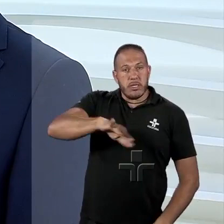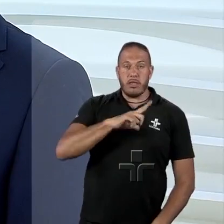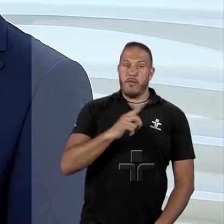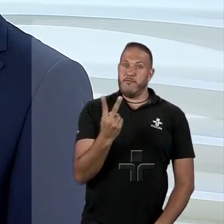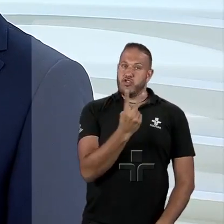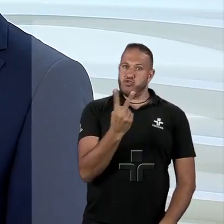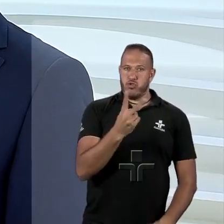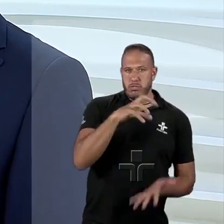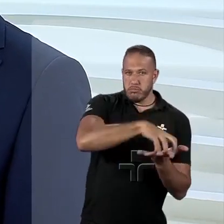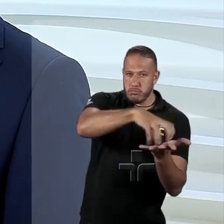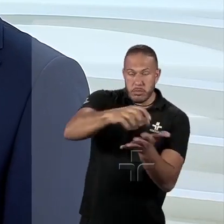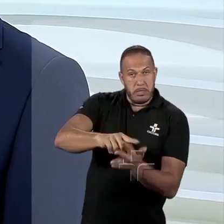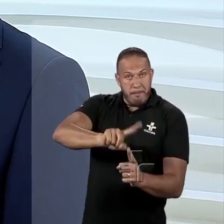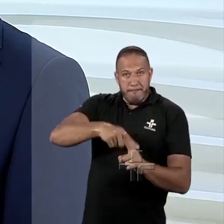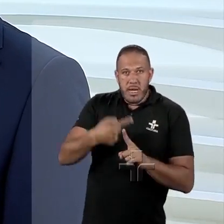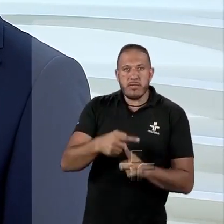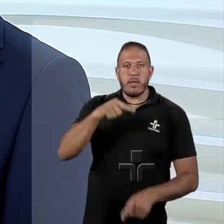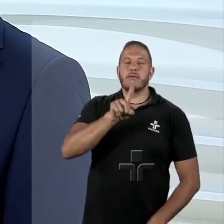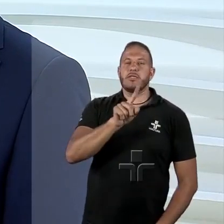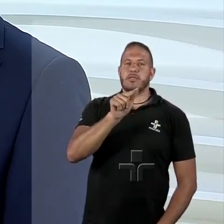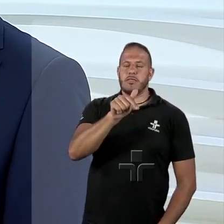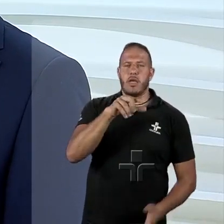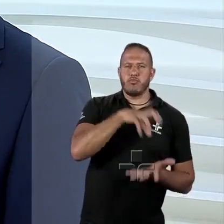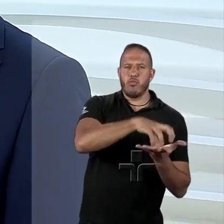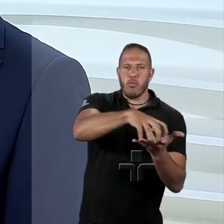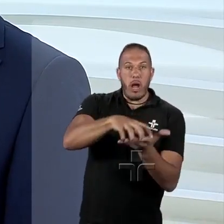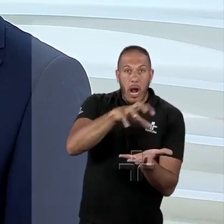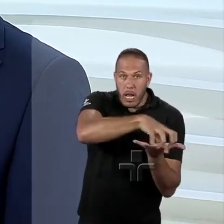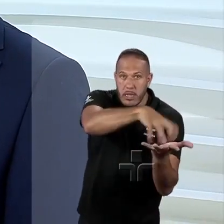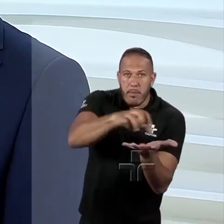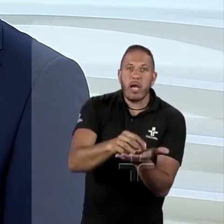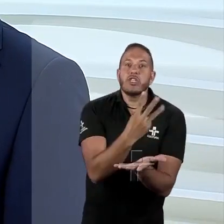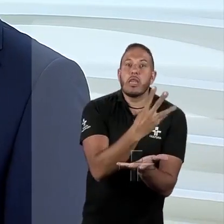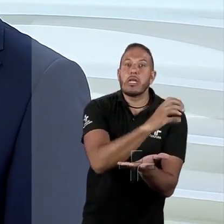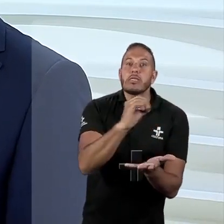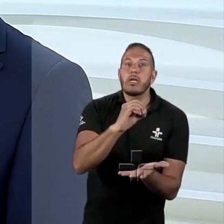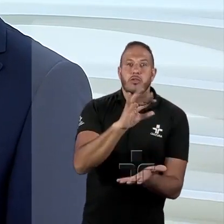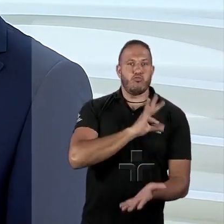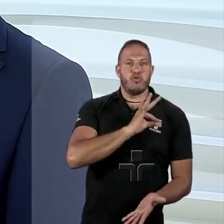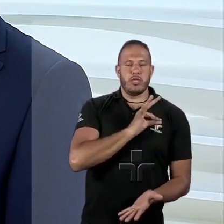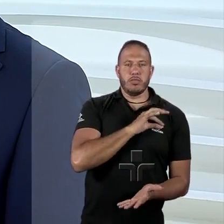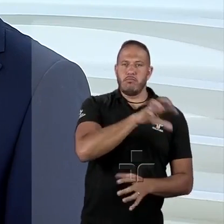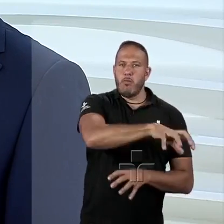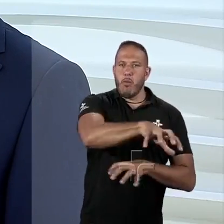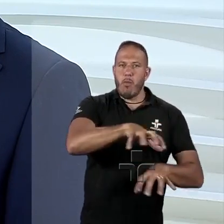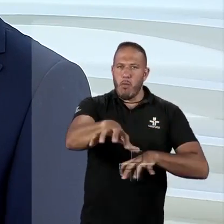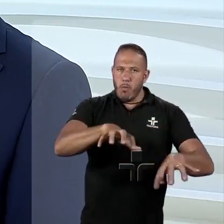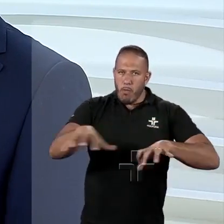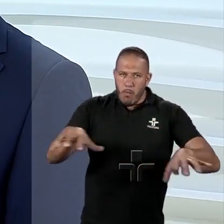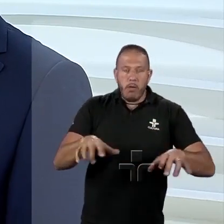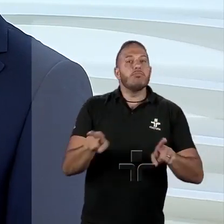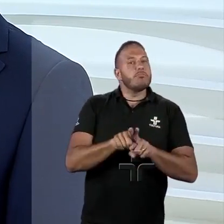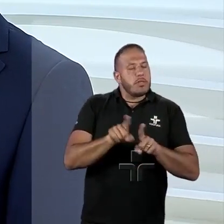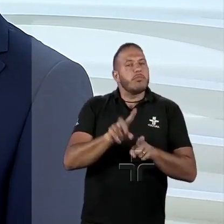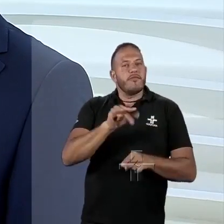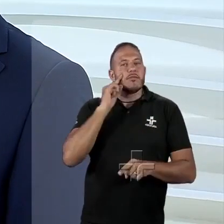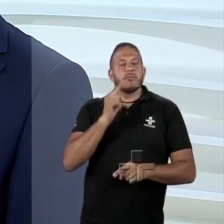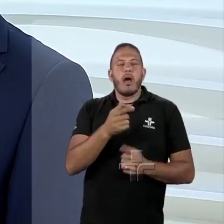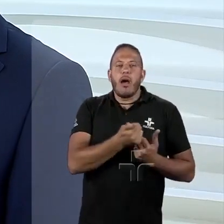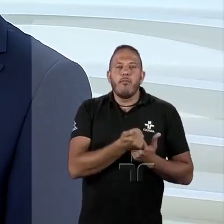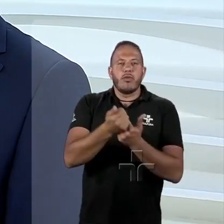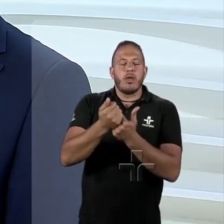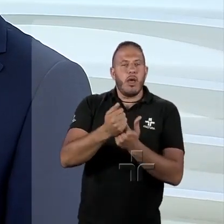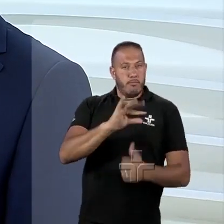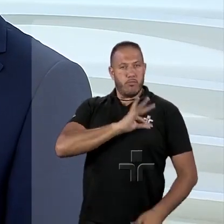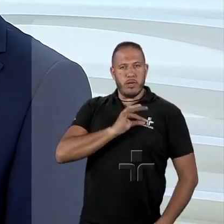são mais 17 batalhões, cada um com 300 policiais militares. E, além disso, vamos apoiar a Polícia Científica